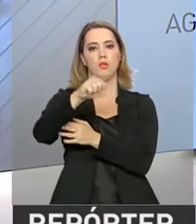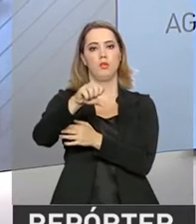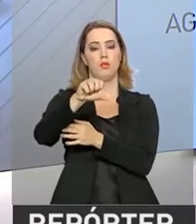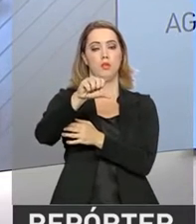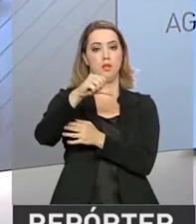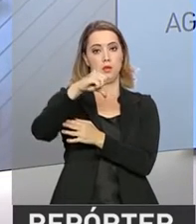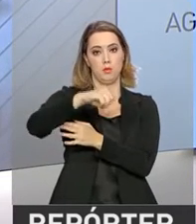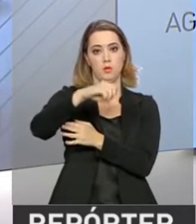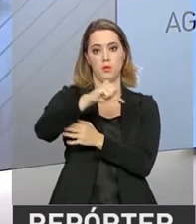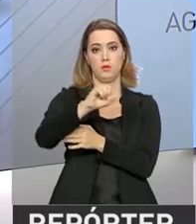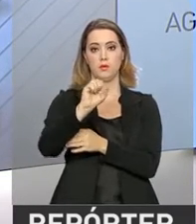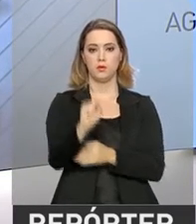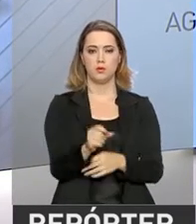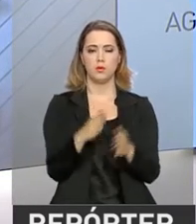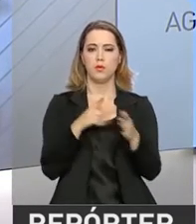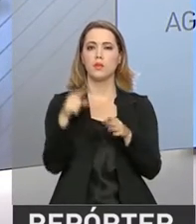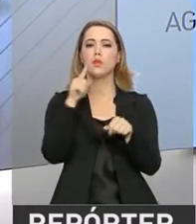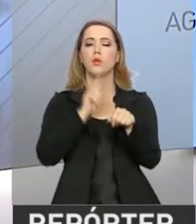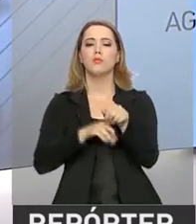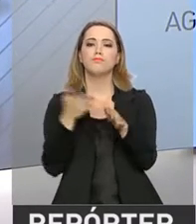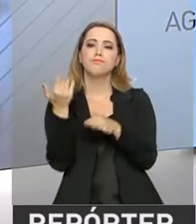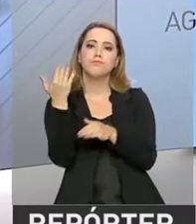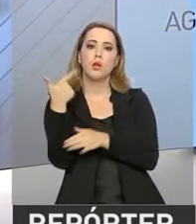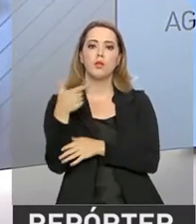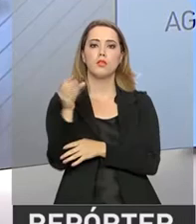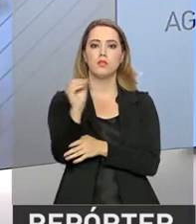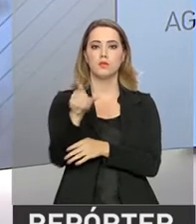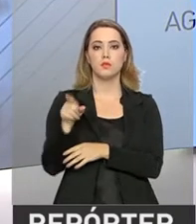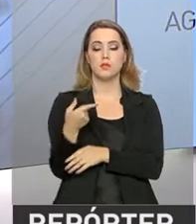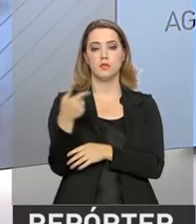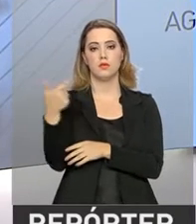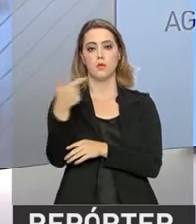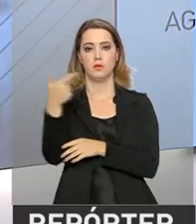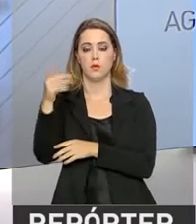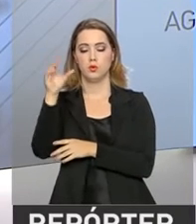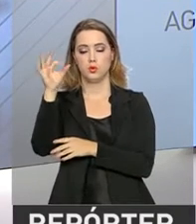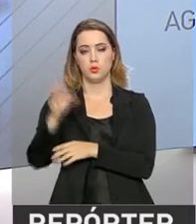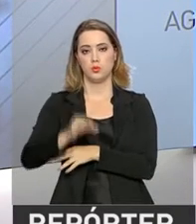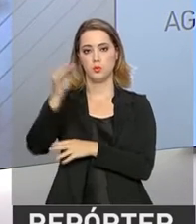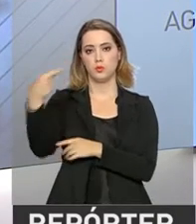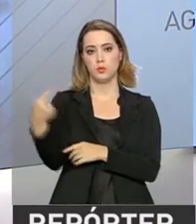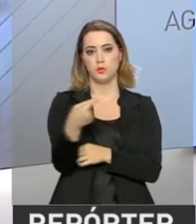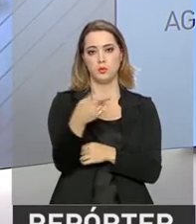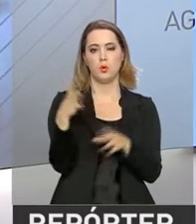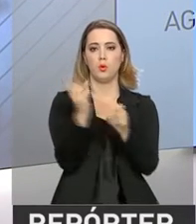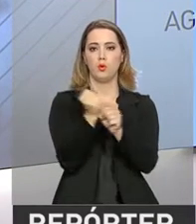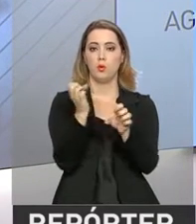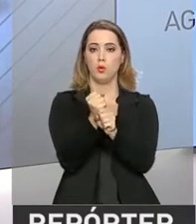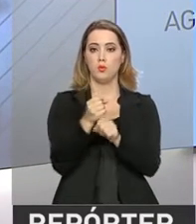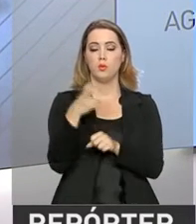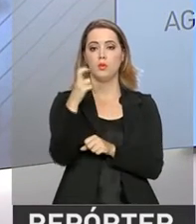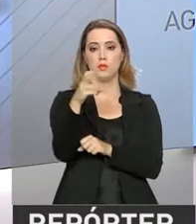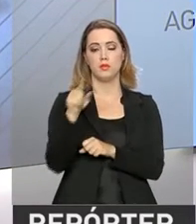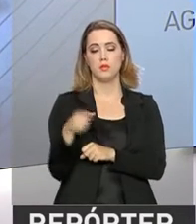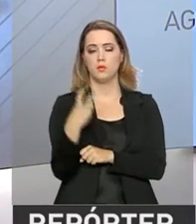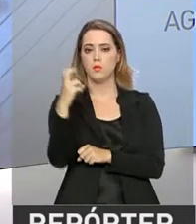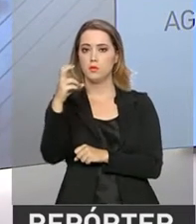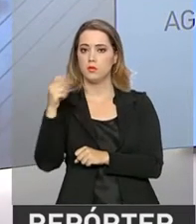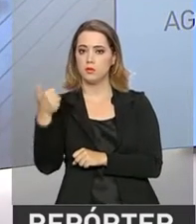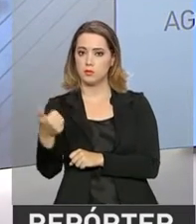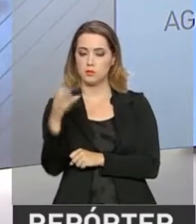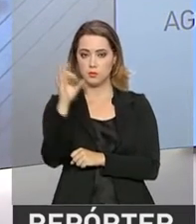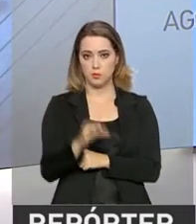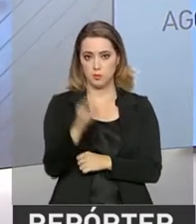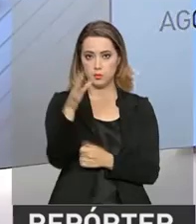quando houve deflação de 0,22 por cento no acumulado do ano a inflação chega a 5,51 por